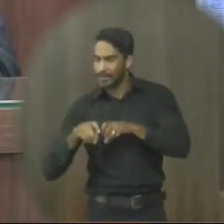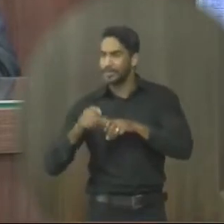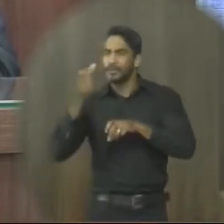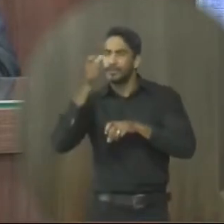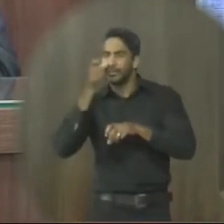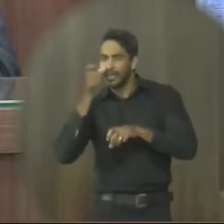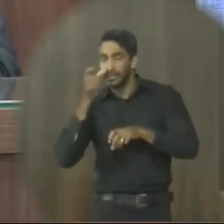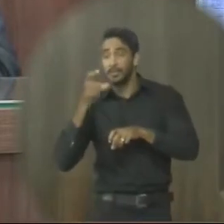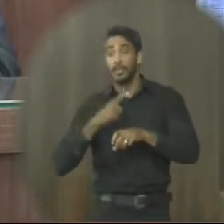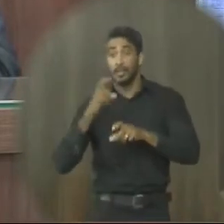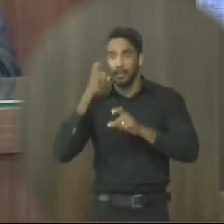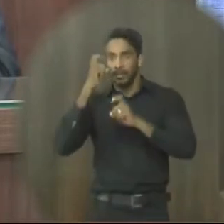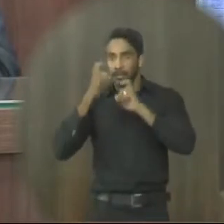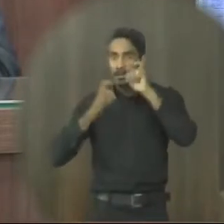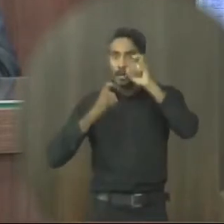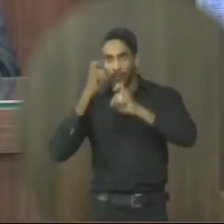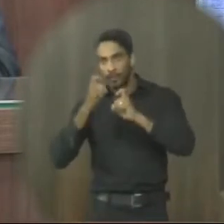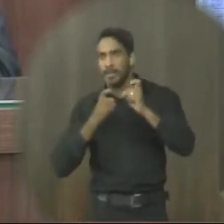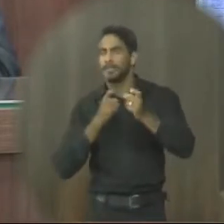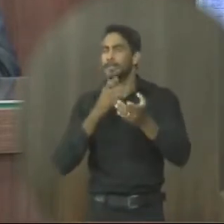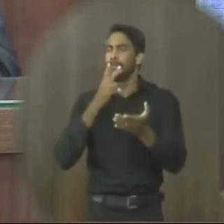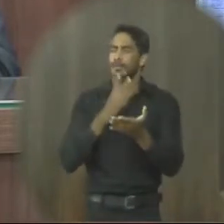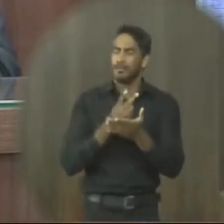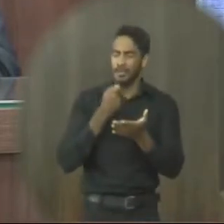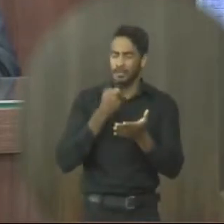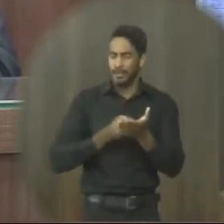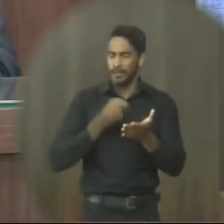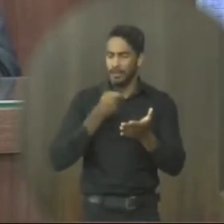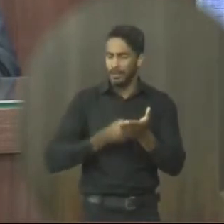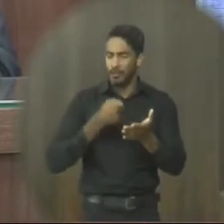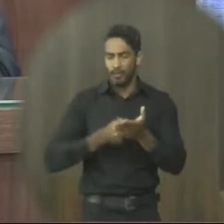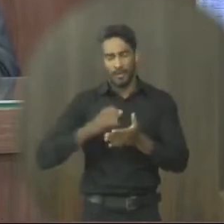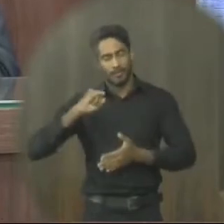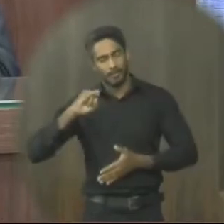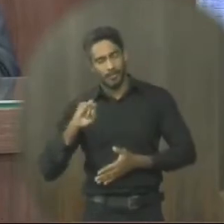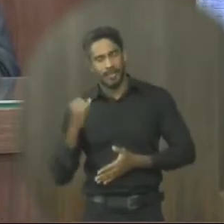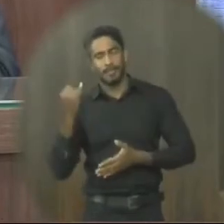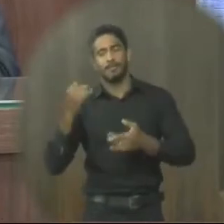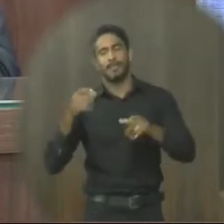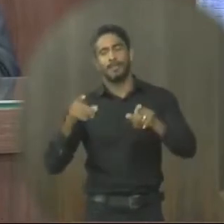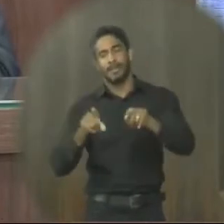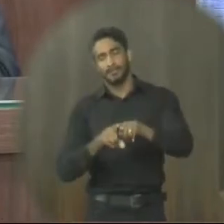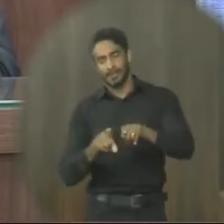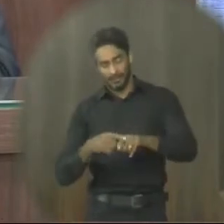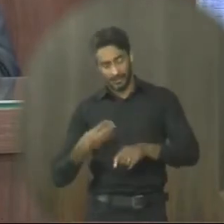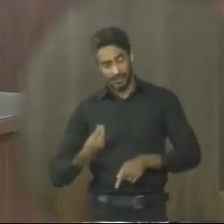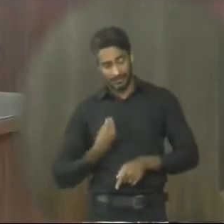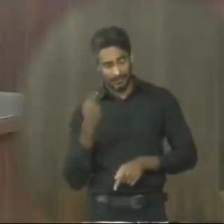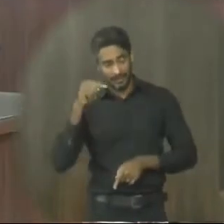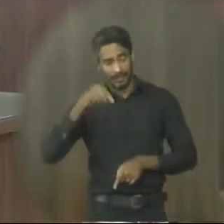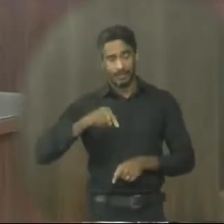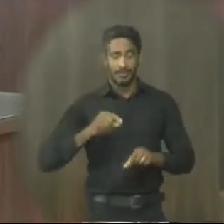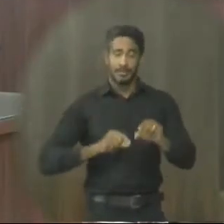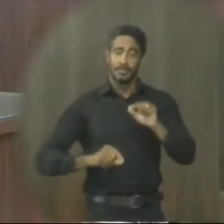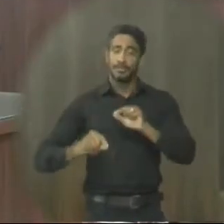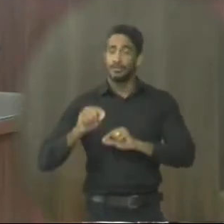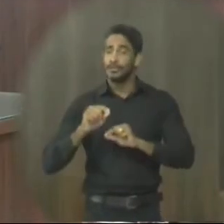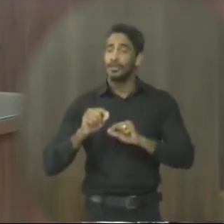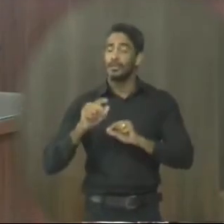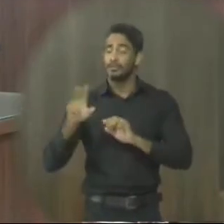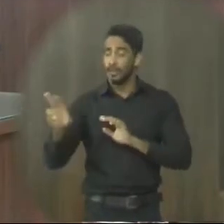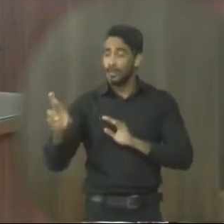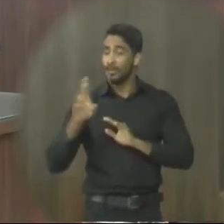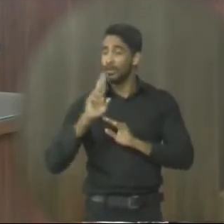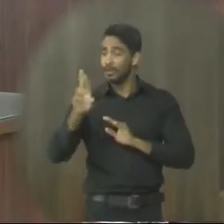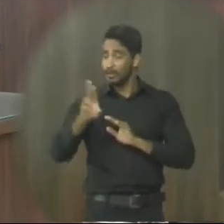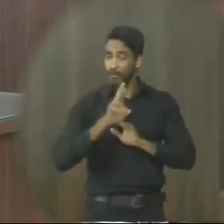de estar aqui, sempre cobrando de mim, e aproveitar a oportunidade, né, que o senhor está aqui, para nos